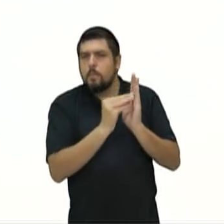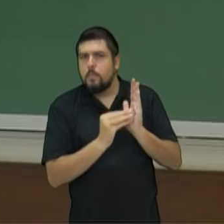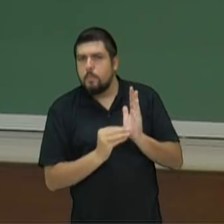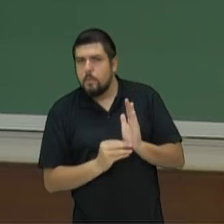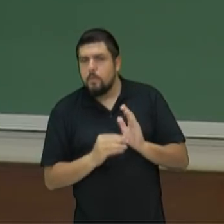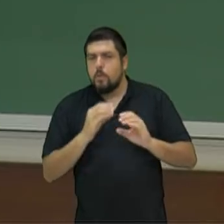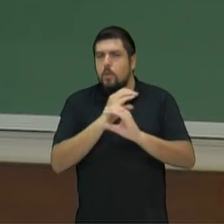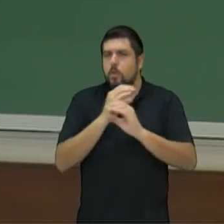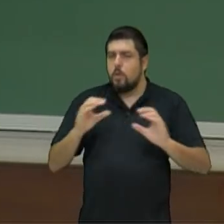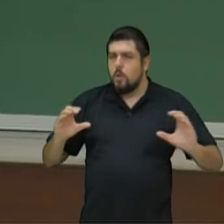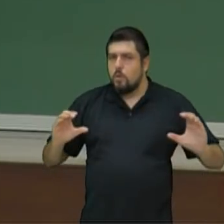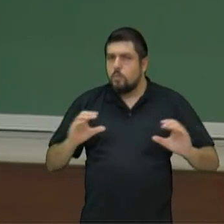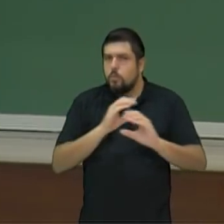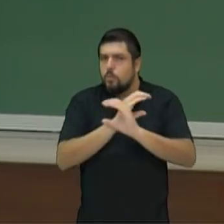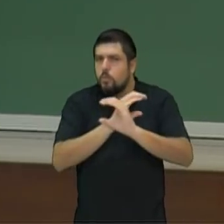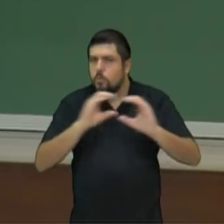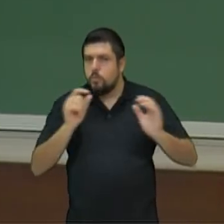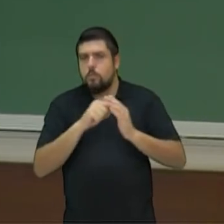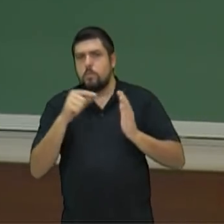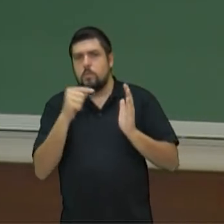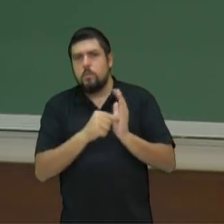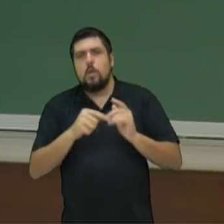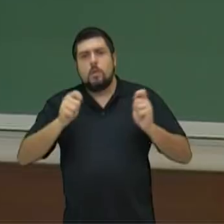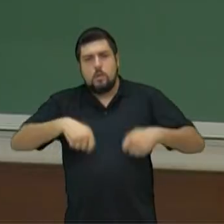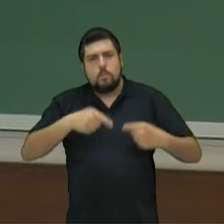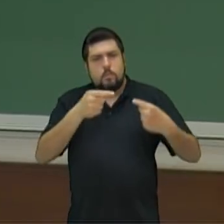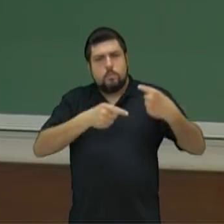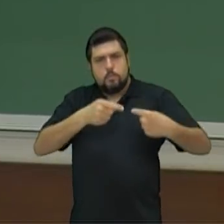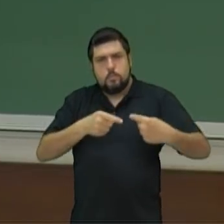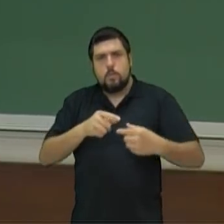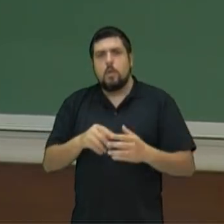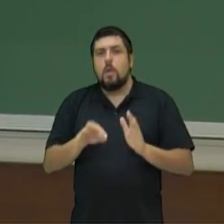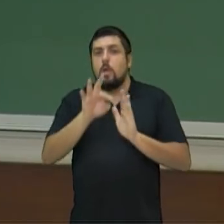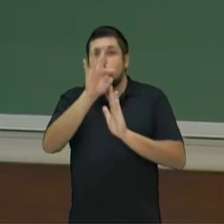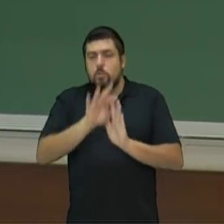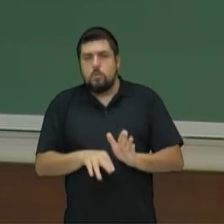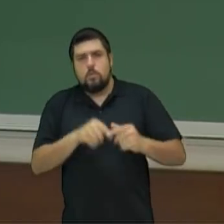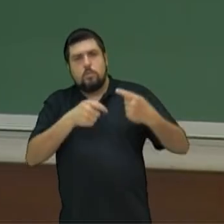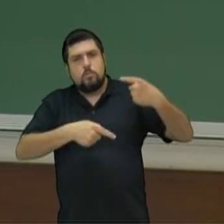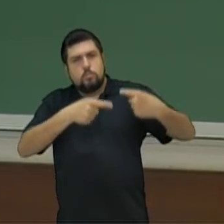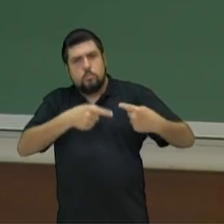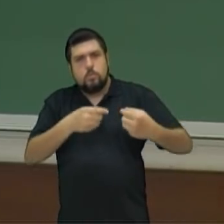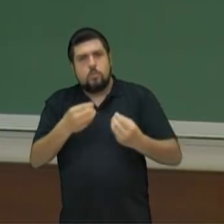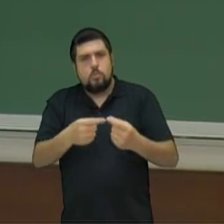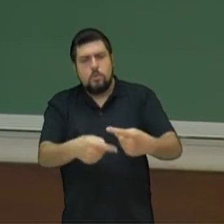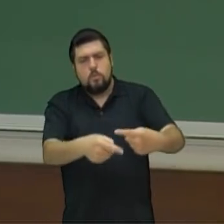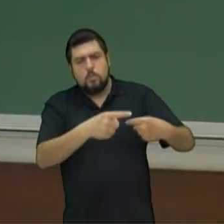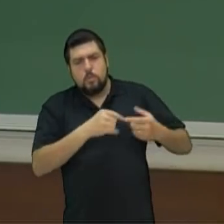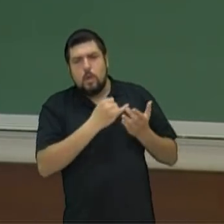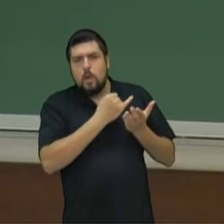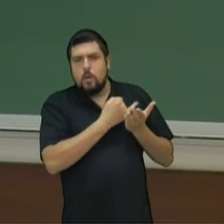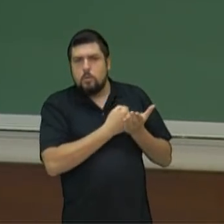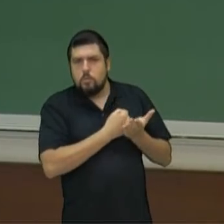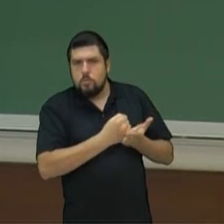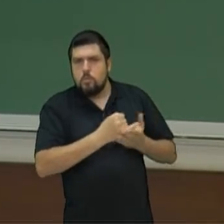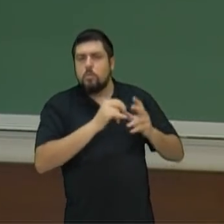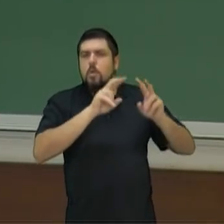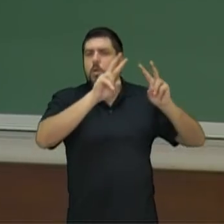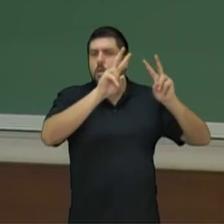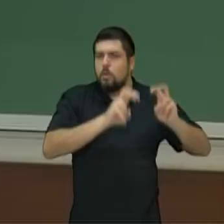tese apresentada. Então, o texto dissertativo argumentativo é isso, meus amigos. Você apresenta lá na introdução a tese e a